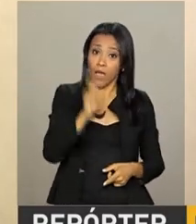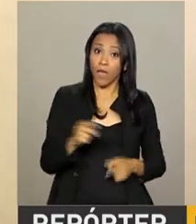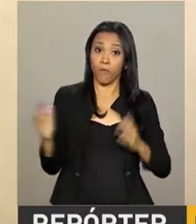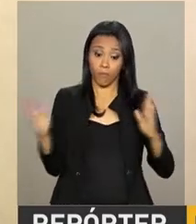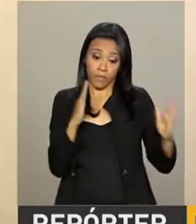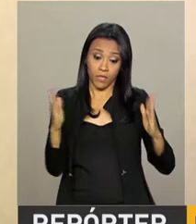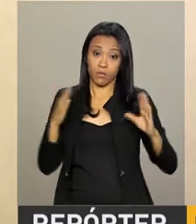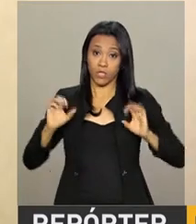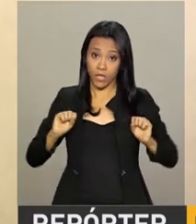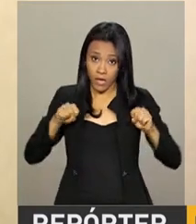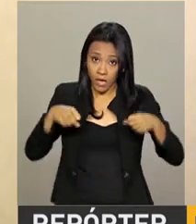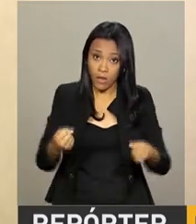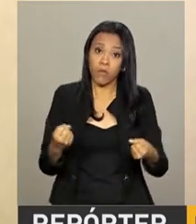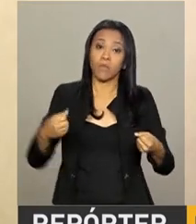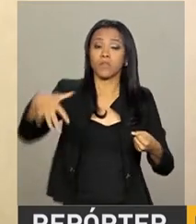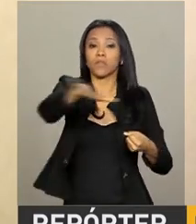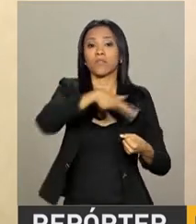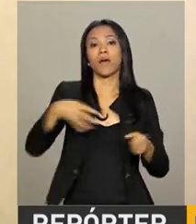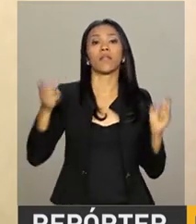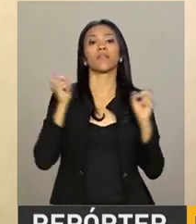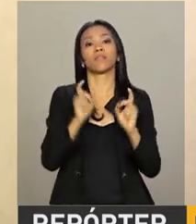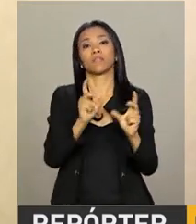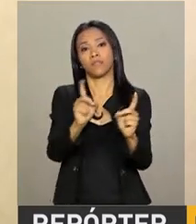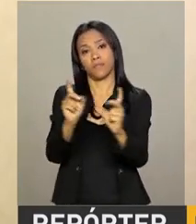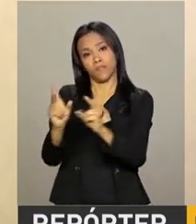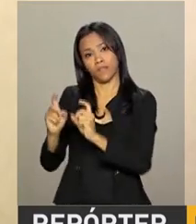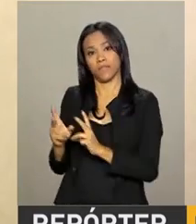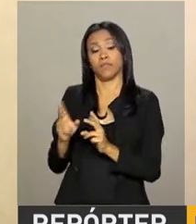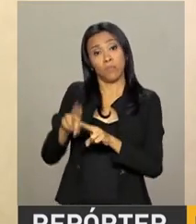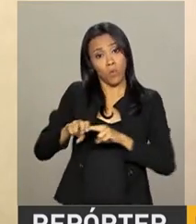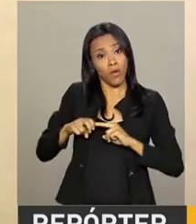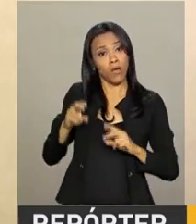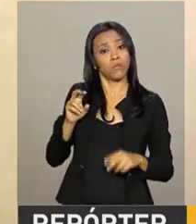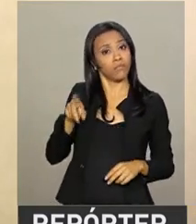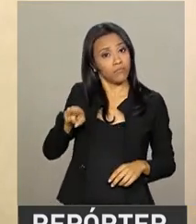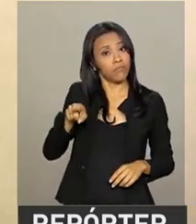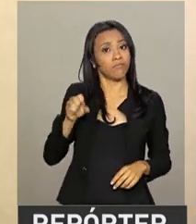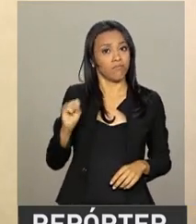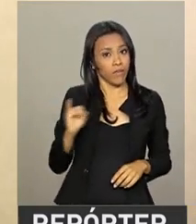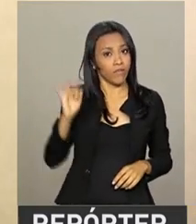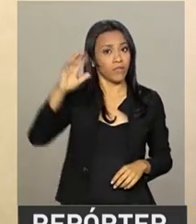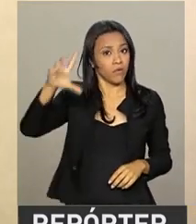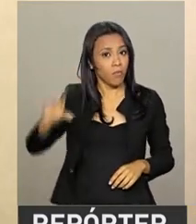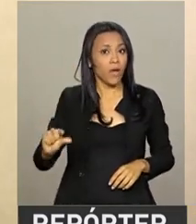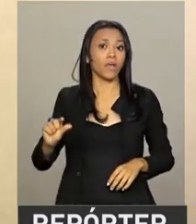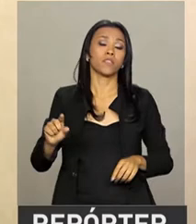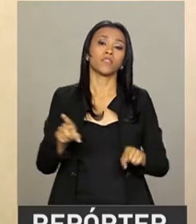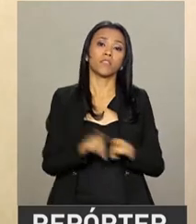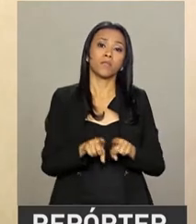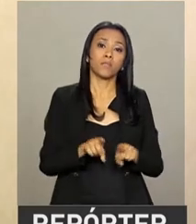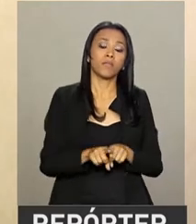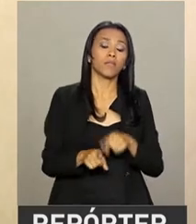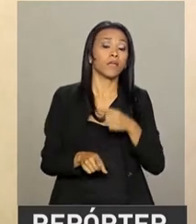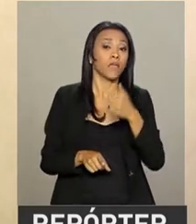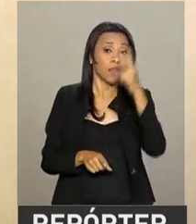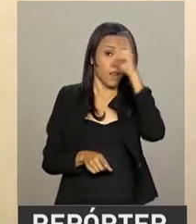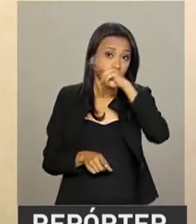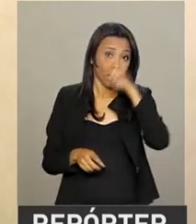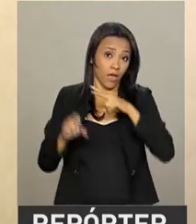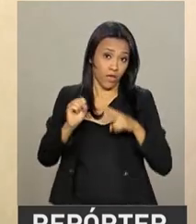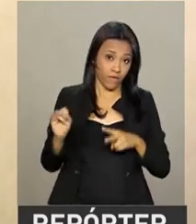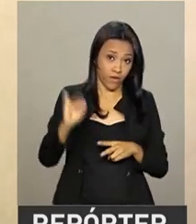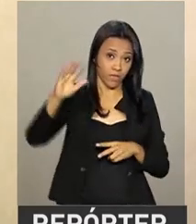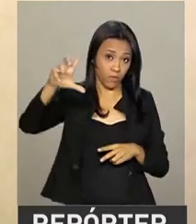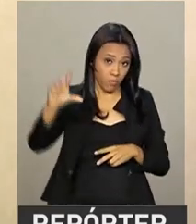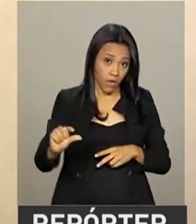do varejo e que foi ajudado não só pela inflação baixa, mas também pelo recuo do crédito. É bom lembrar que a inflação baixa permitiu